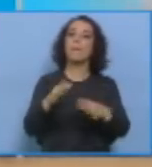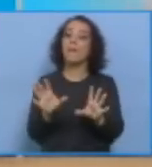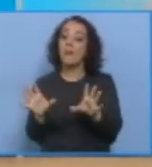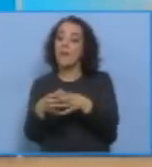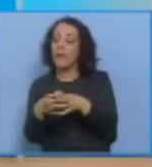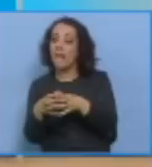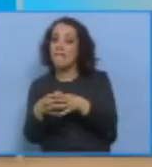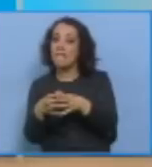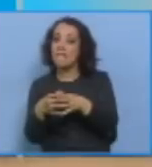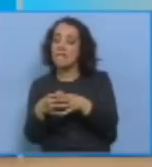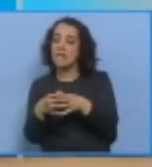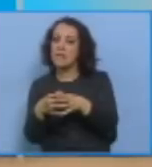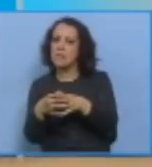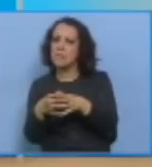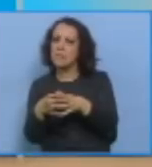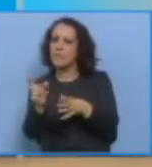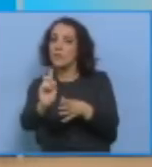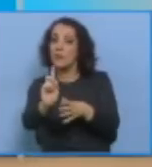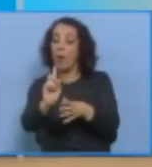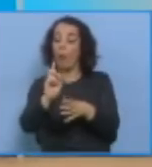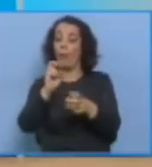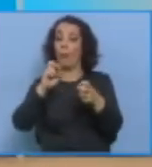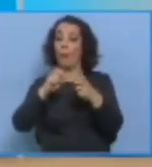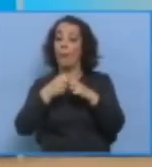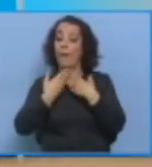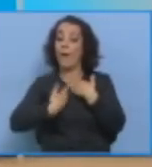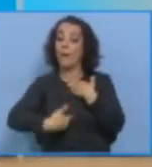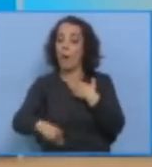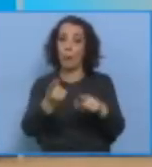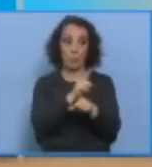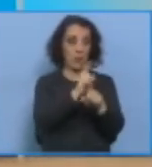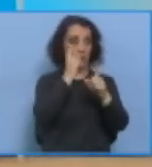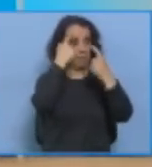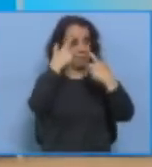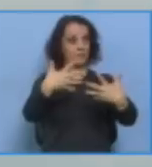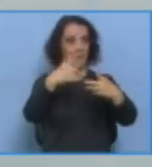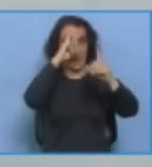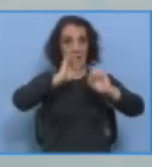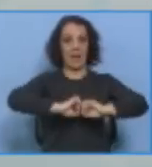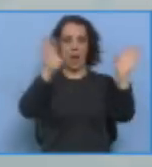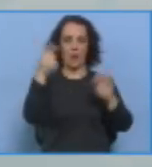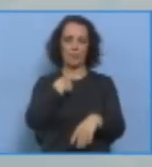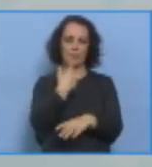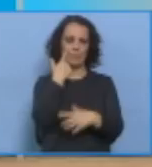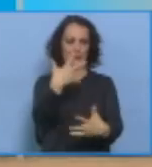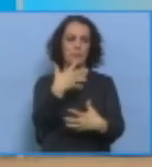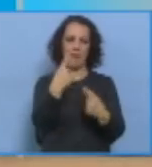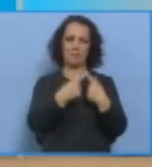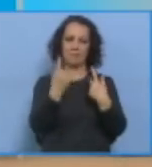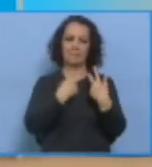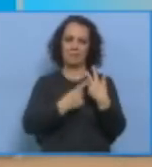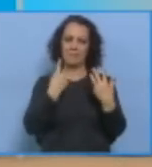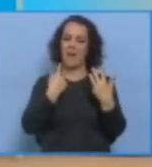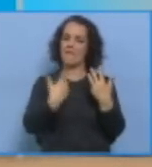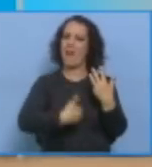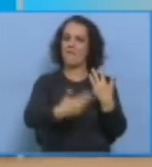acontecer. Não, vamos ver, ou não tarda a acontecer, bem pelo contrário, quer dizer, porque foi tão claro que nós percebemos que havia um conjunto de coisas que não iam acontecer, ou que iam